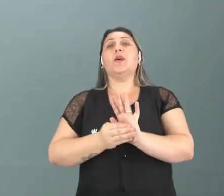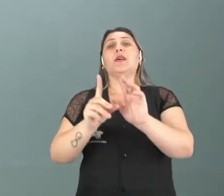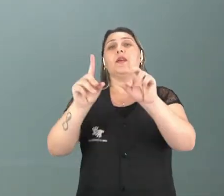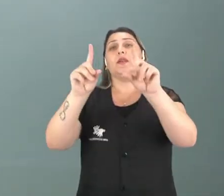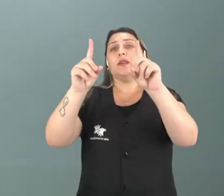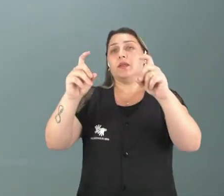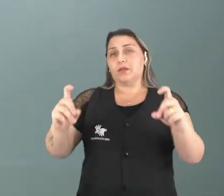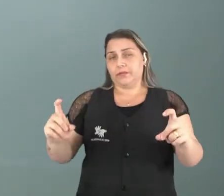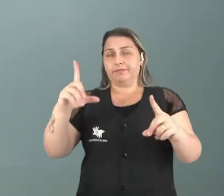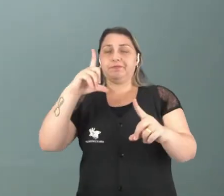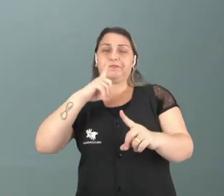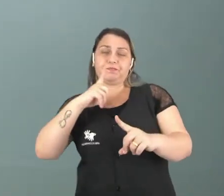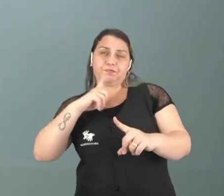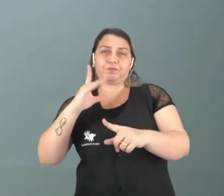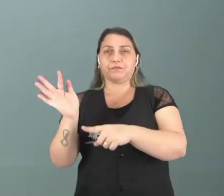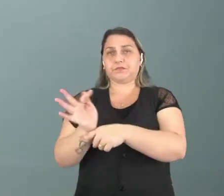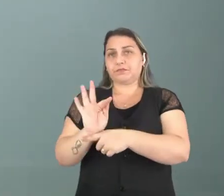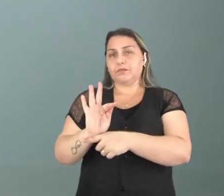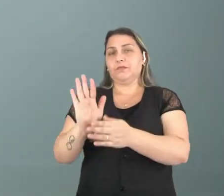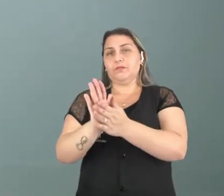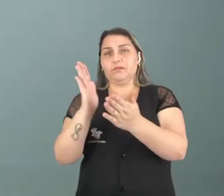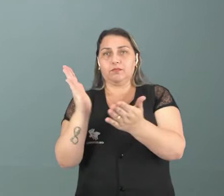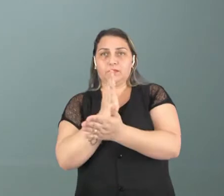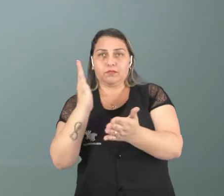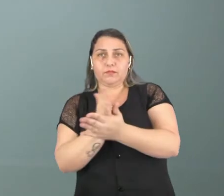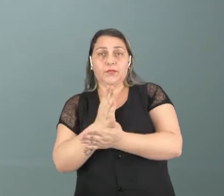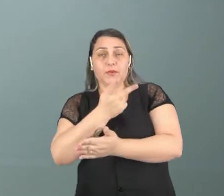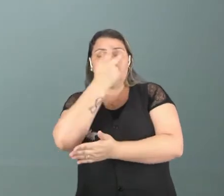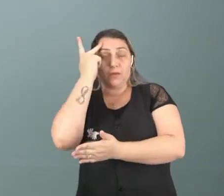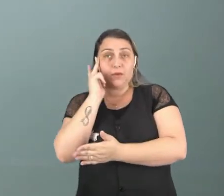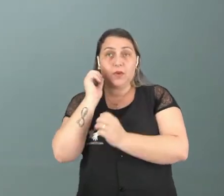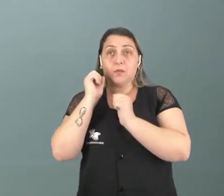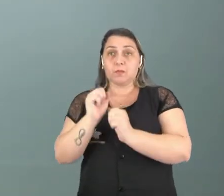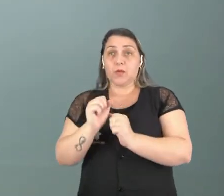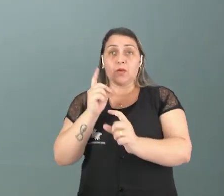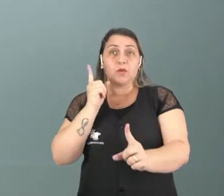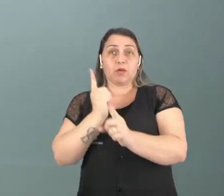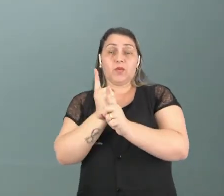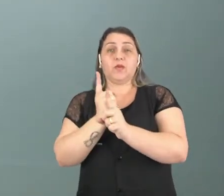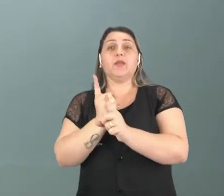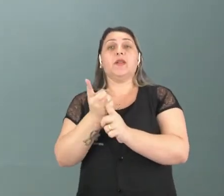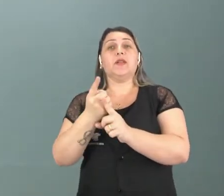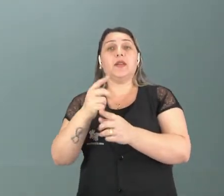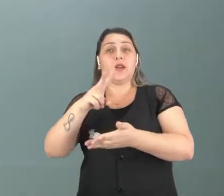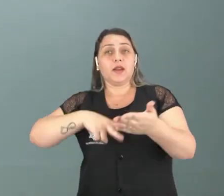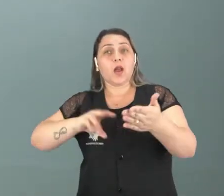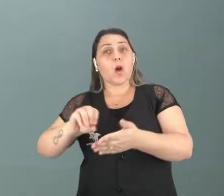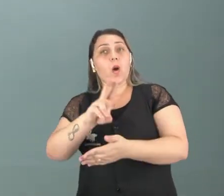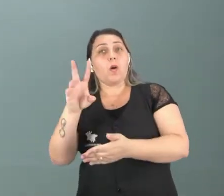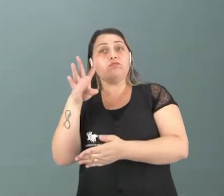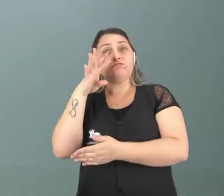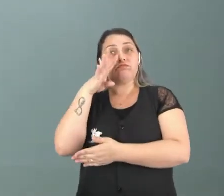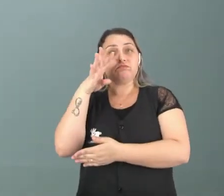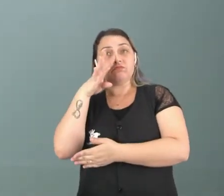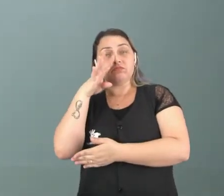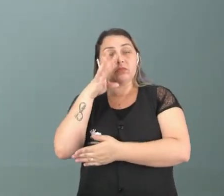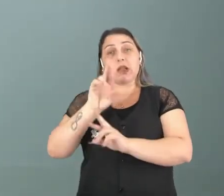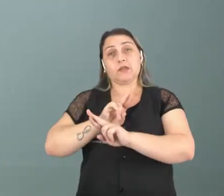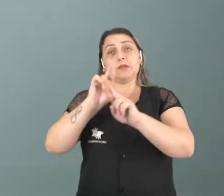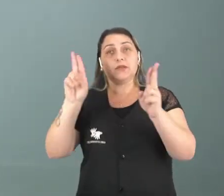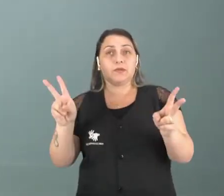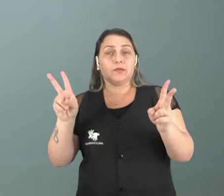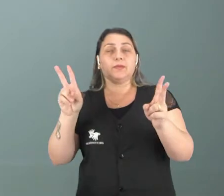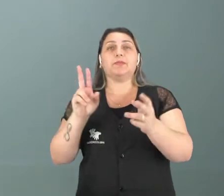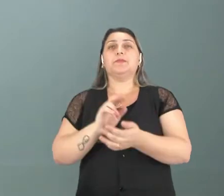específicos que tem ali, sobre aquele filme, aquele livro, que a pessoa pode encontrar quando ela for ler ou assistir, tá? Essa é a